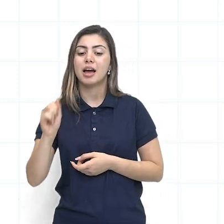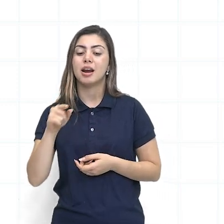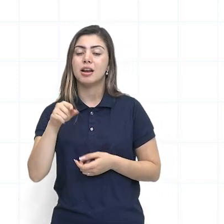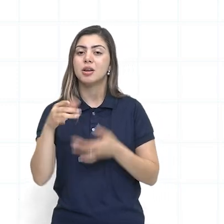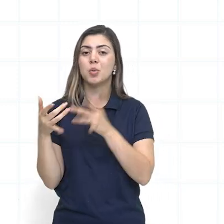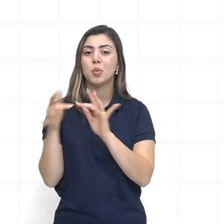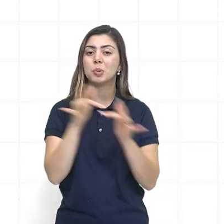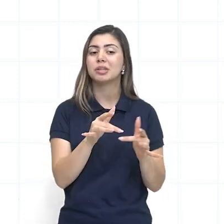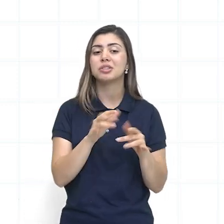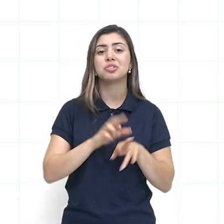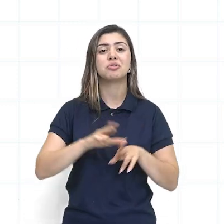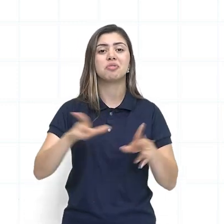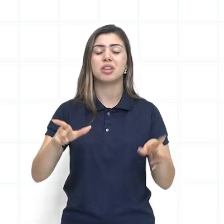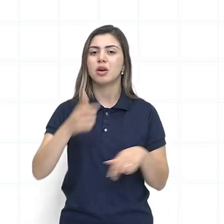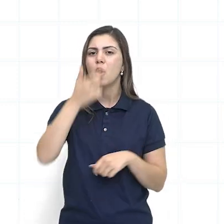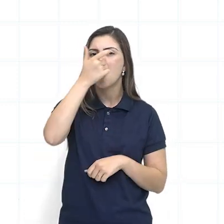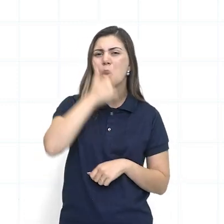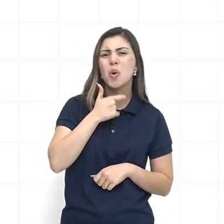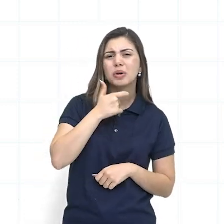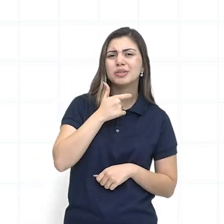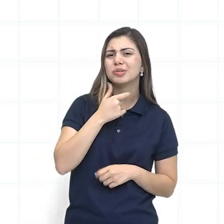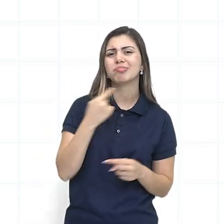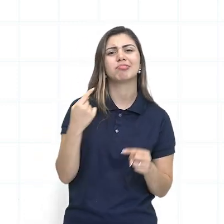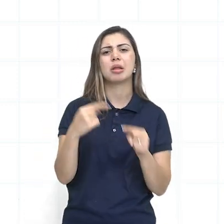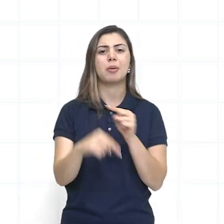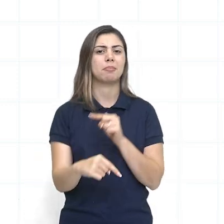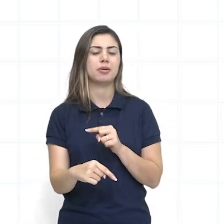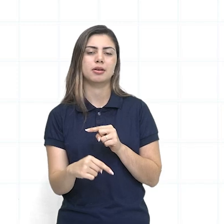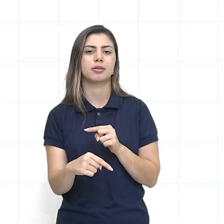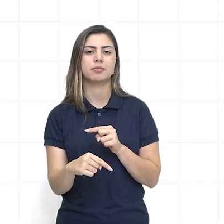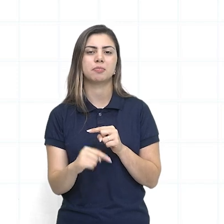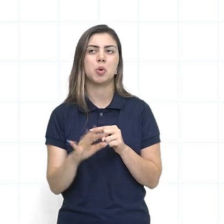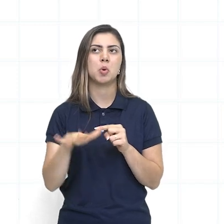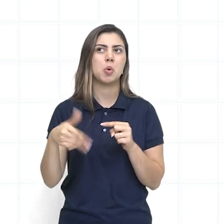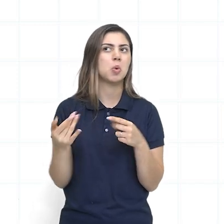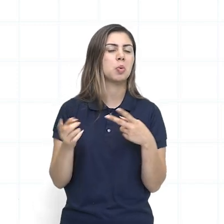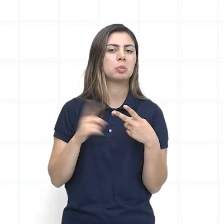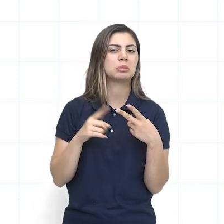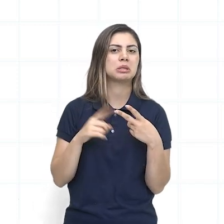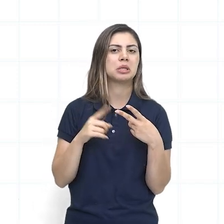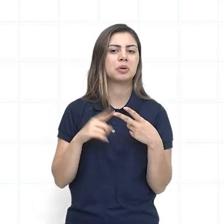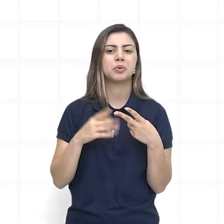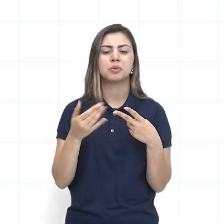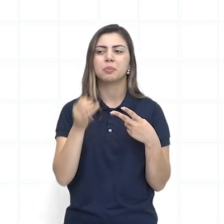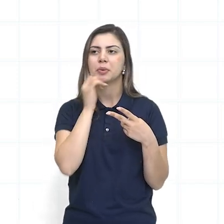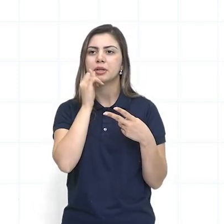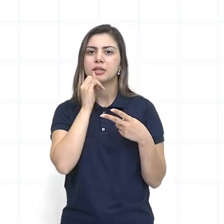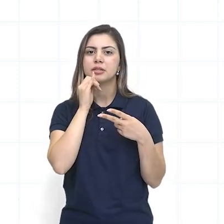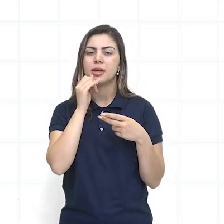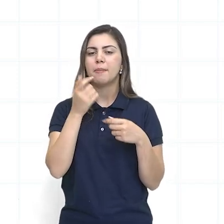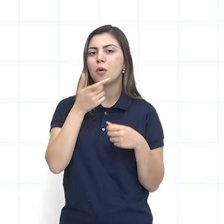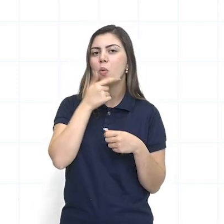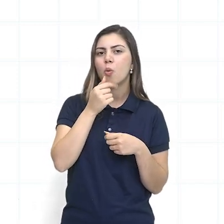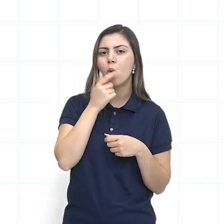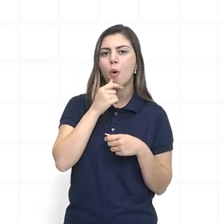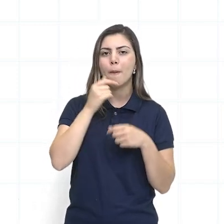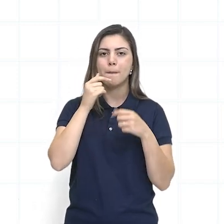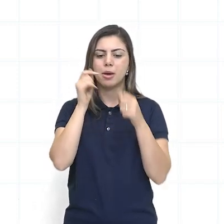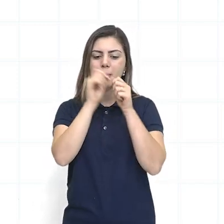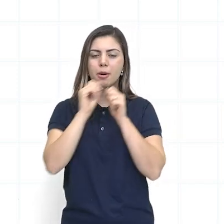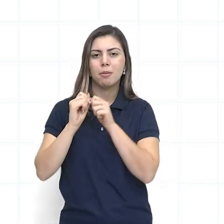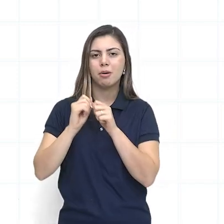com a pessoa, o rosto de alguma pessoa, nem está relacionada a homem,